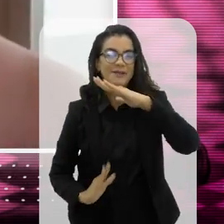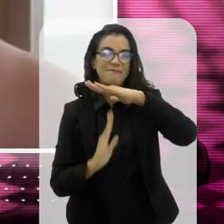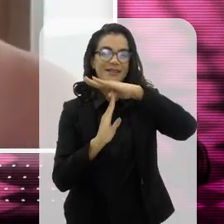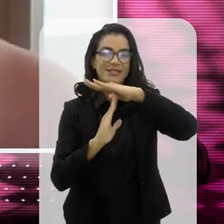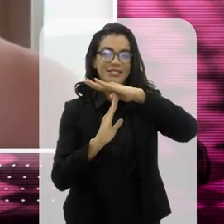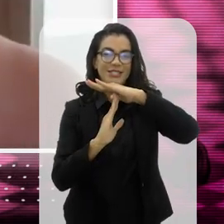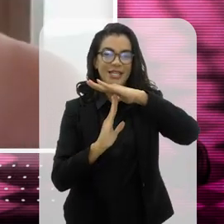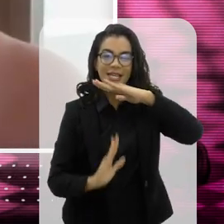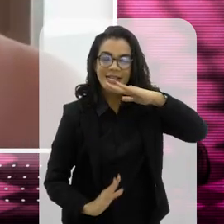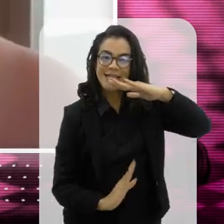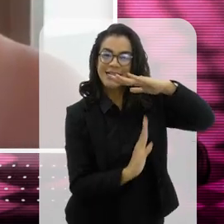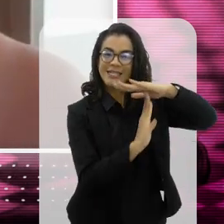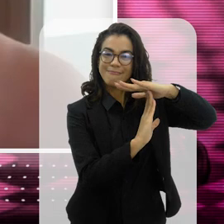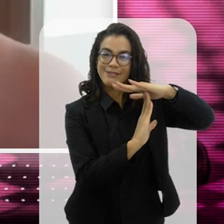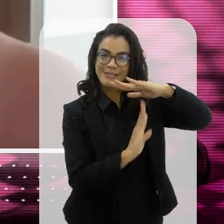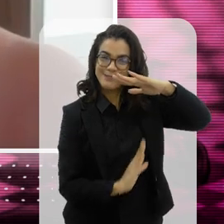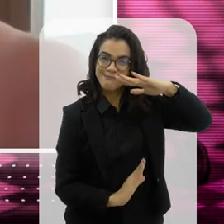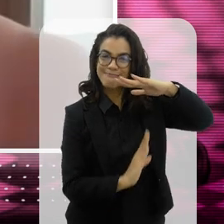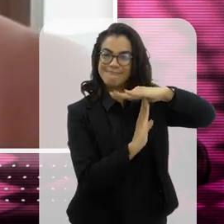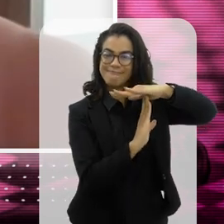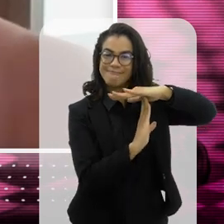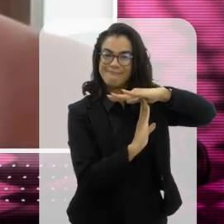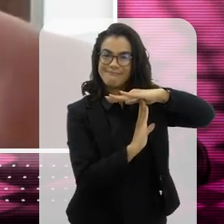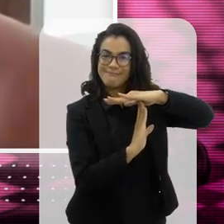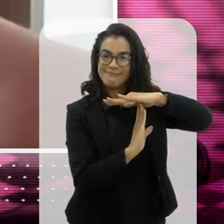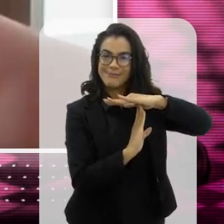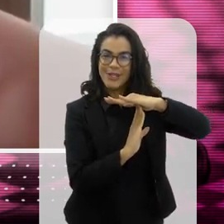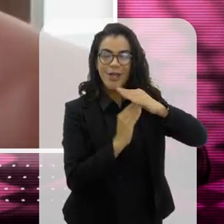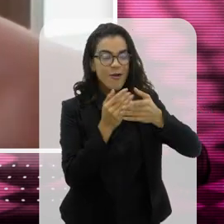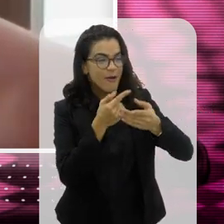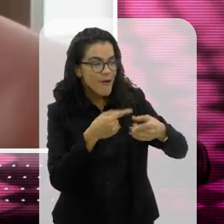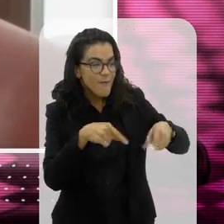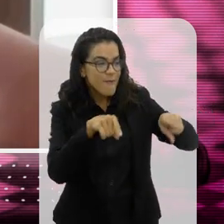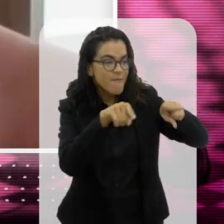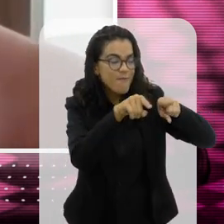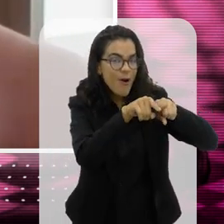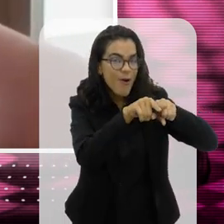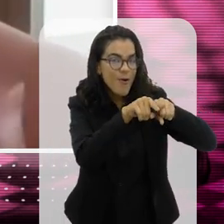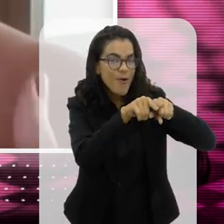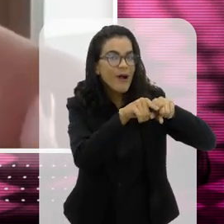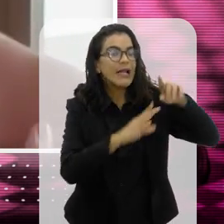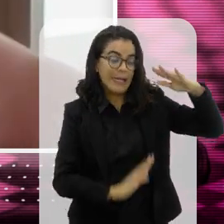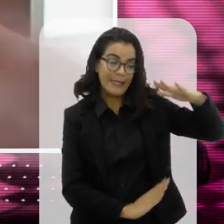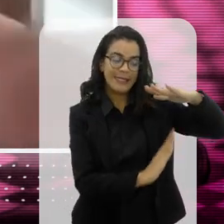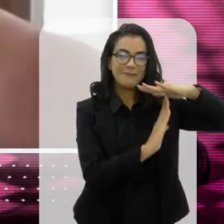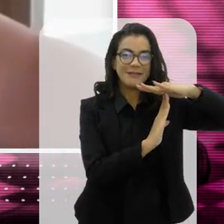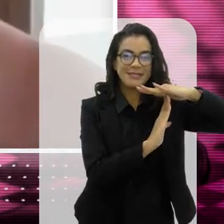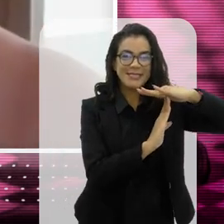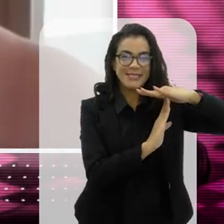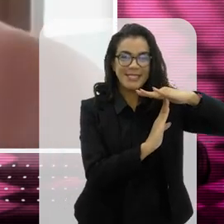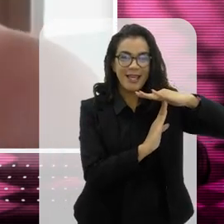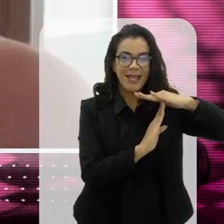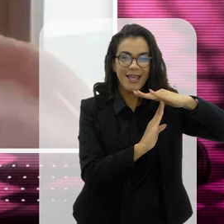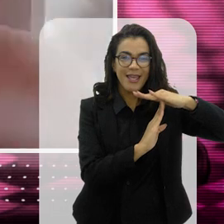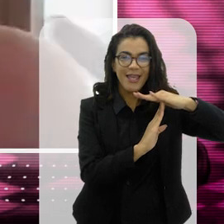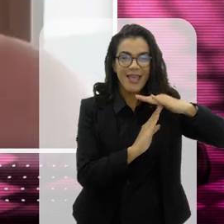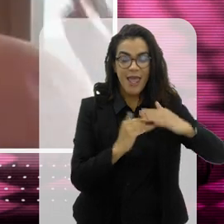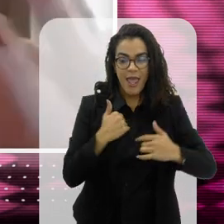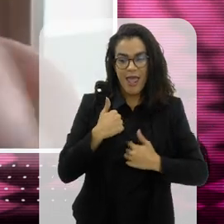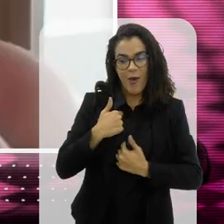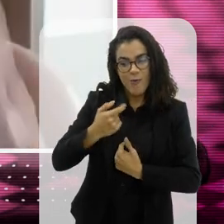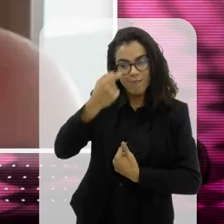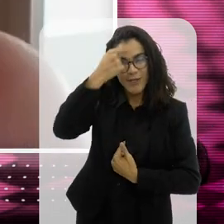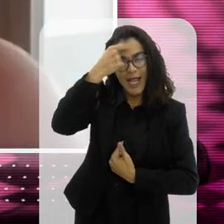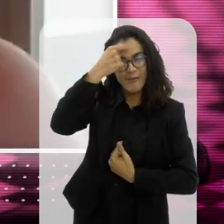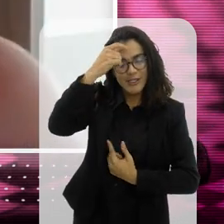os limites, a gente vai construir os limites primeiro com as nossas parcerias e depois isso vai se estender. Na medida que